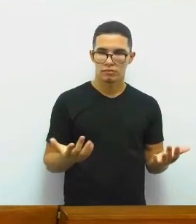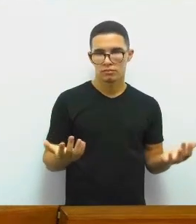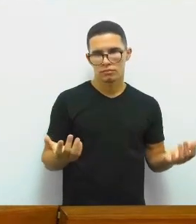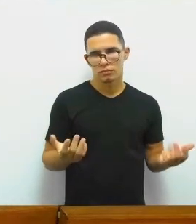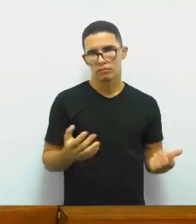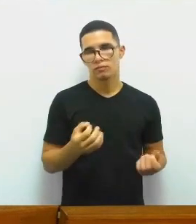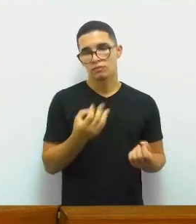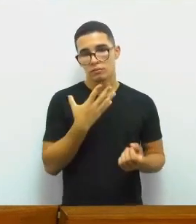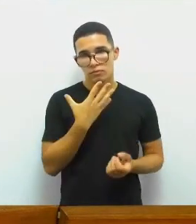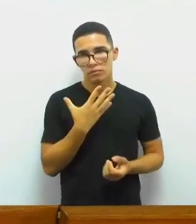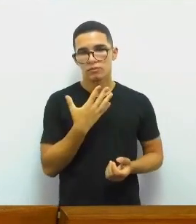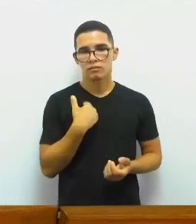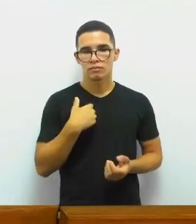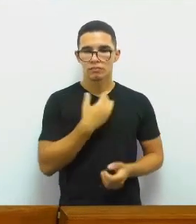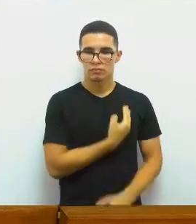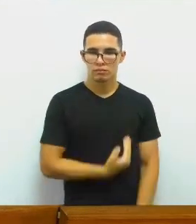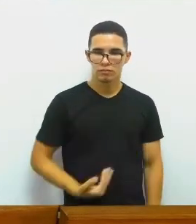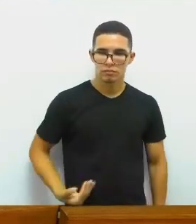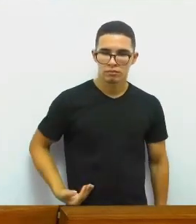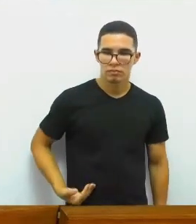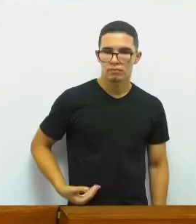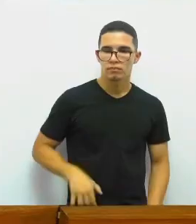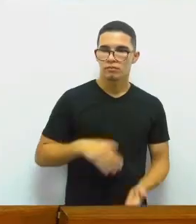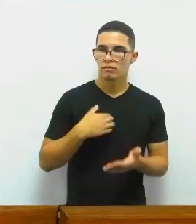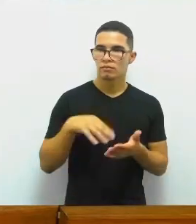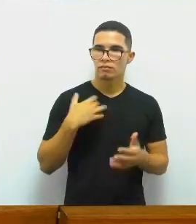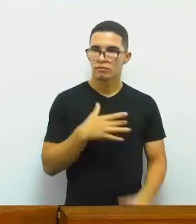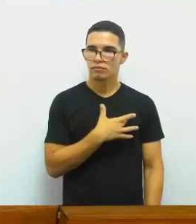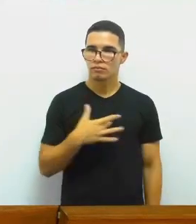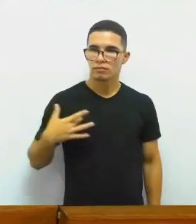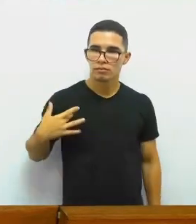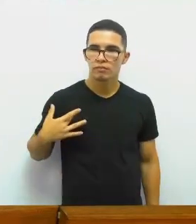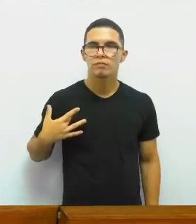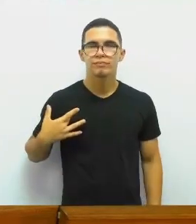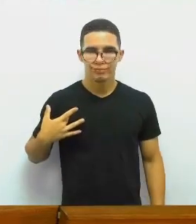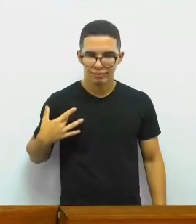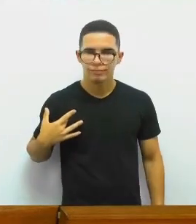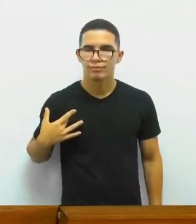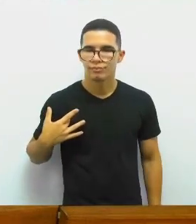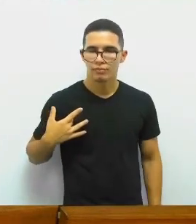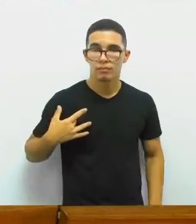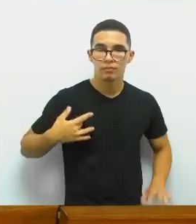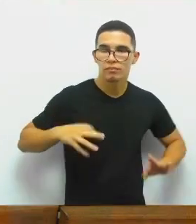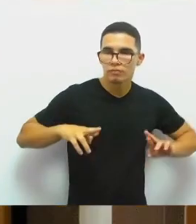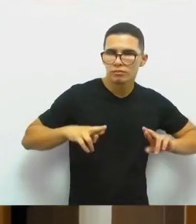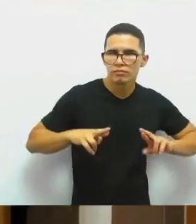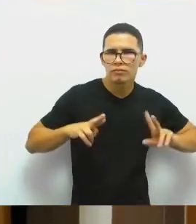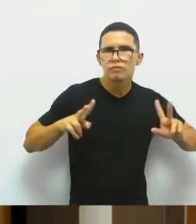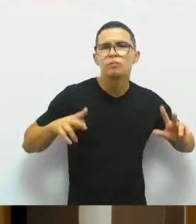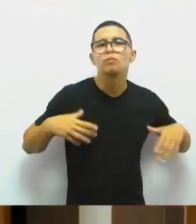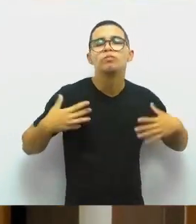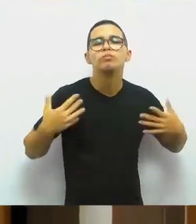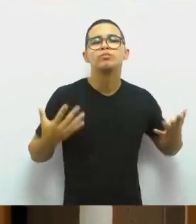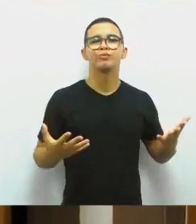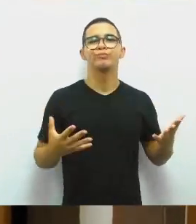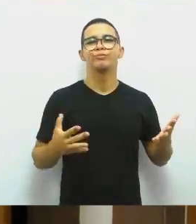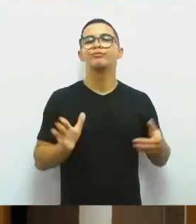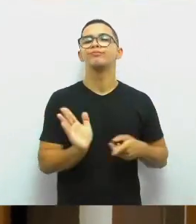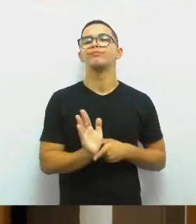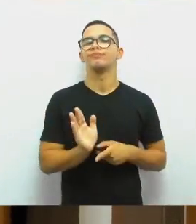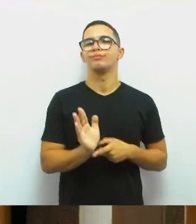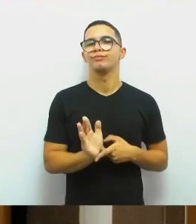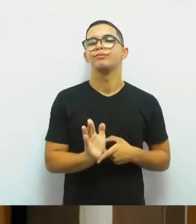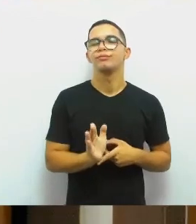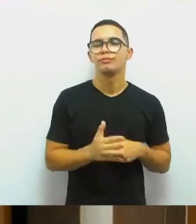Aquiles para o governo é a Secretaria de Saúde. O que faz o diferencial é o atendimento.